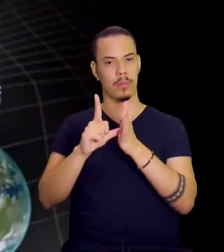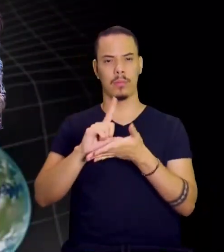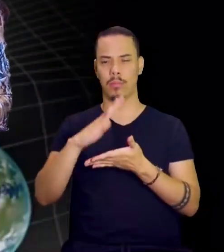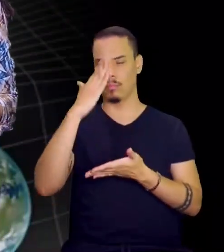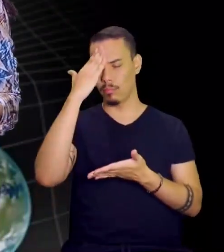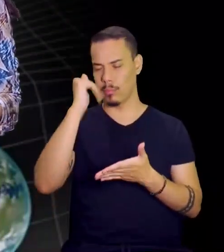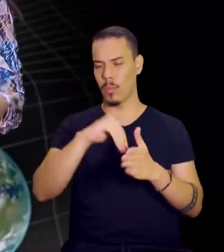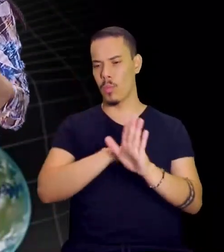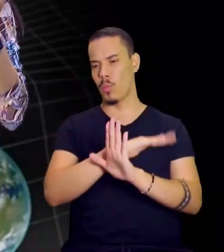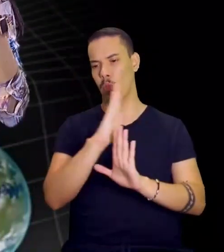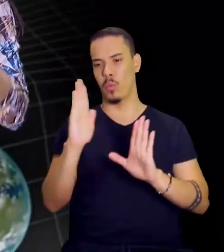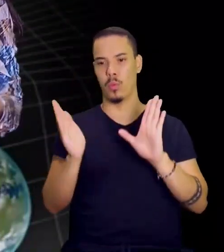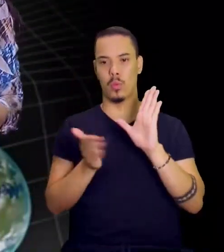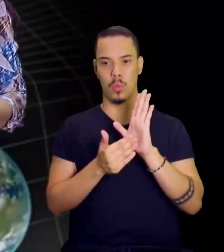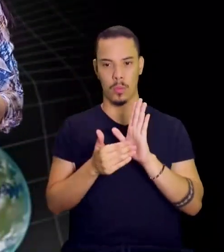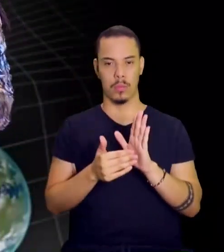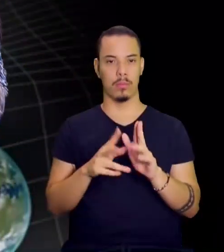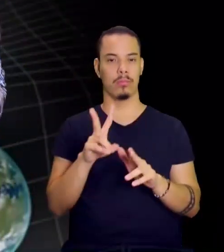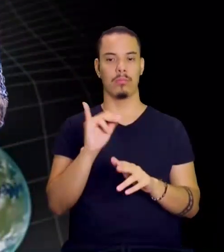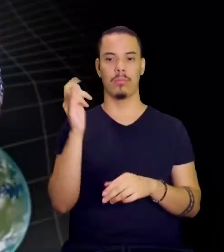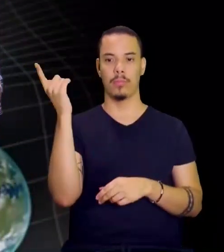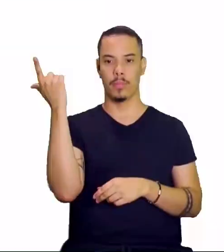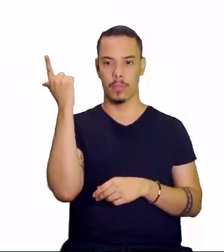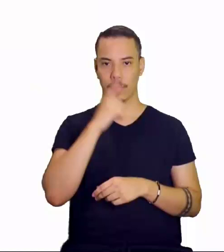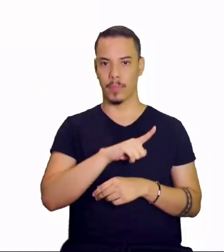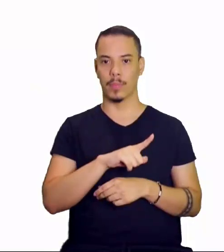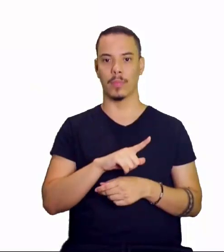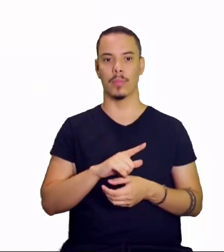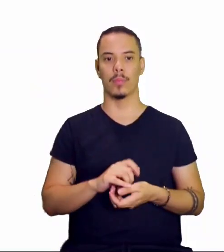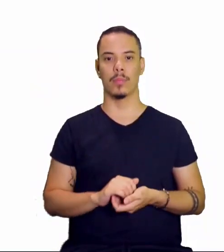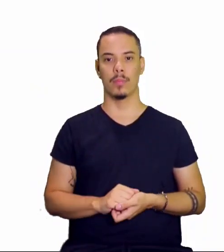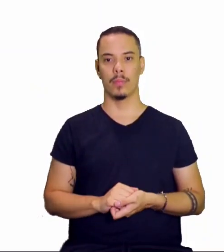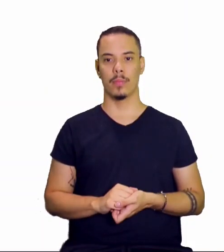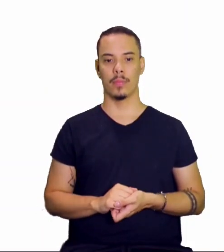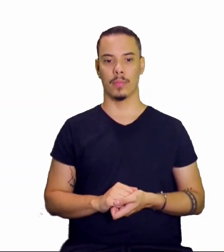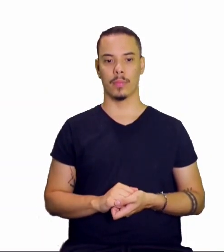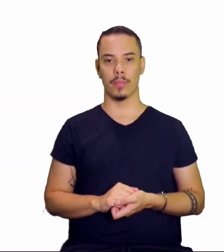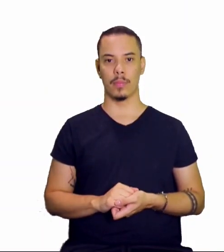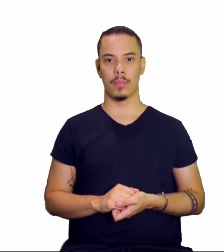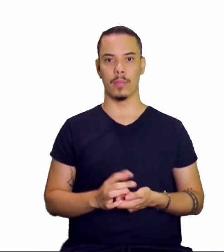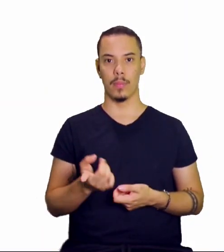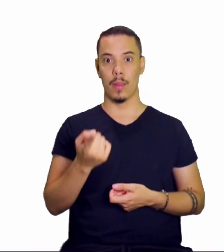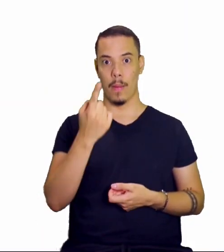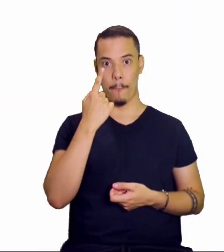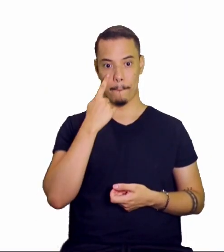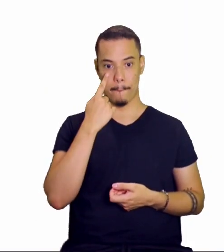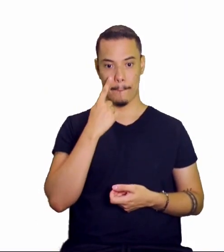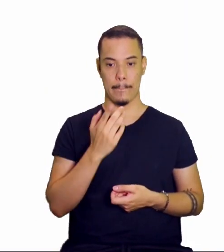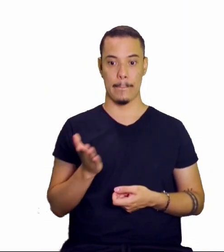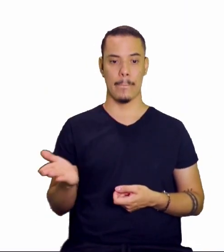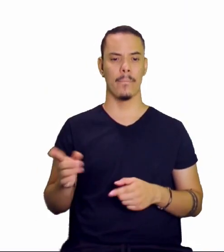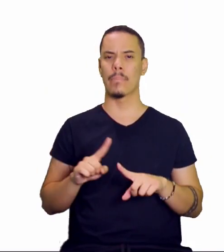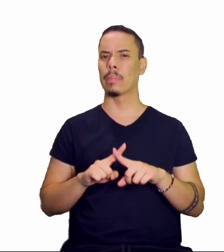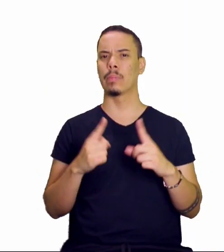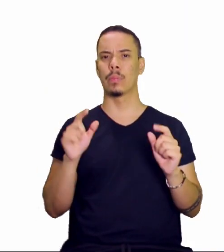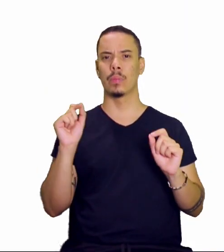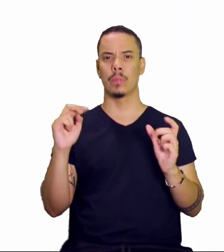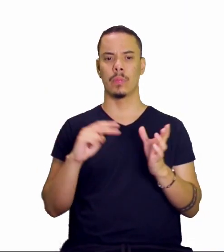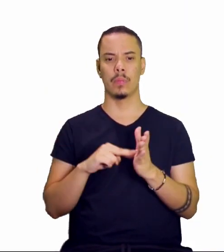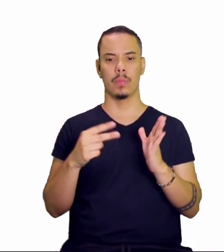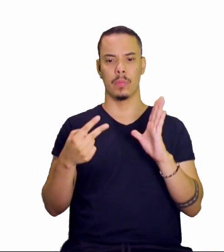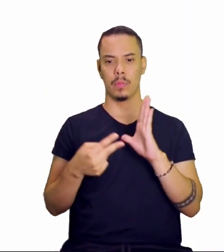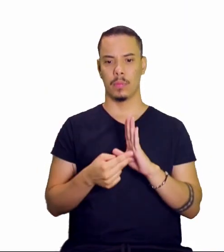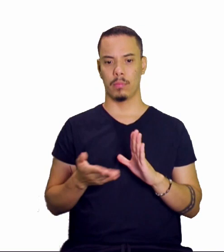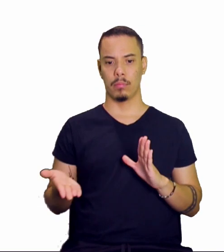fera nisso, sabe? Olha, vou tirar de letra. Vamos ver mais exemplos? Então, tá ali, olha só. Mas, afinal, o que